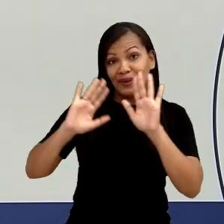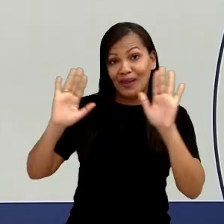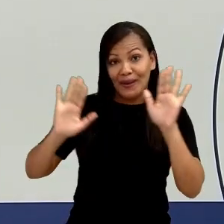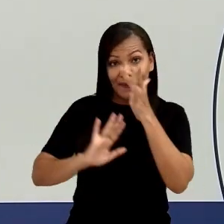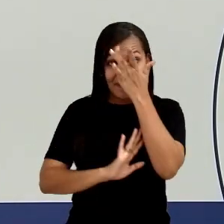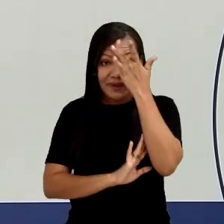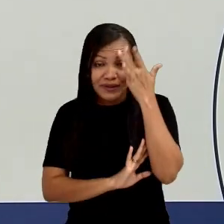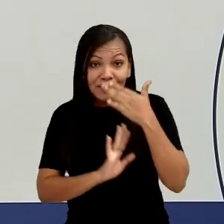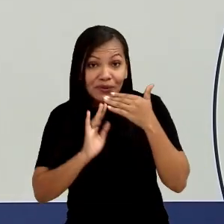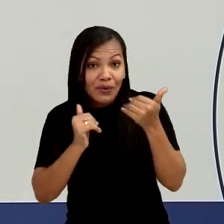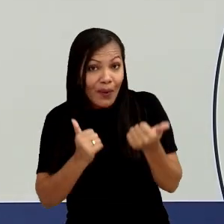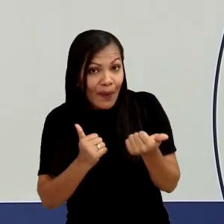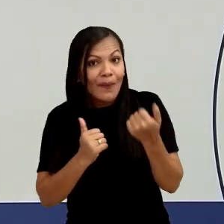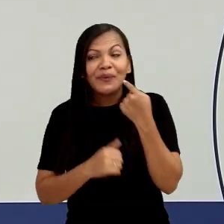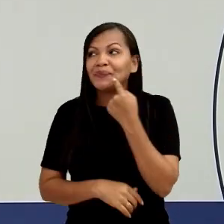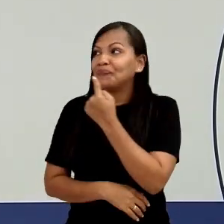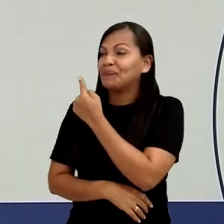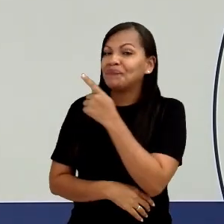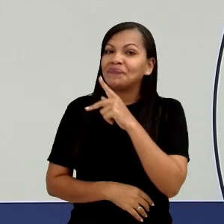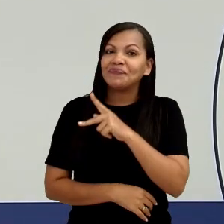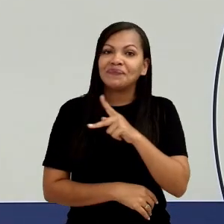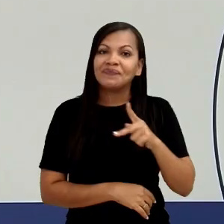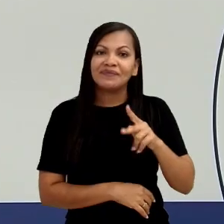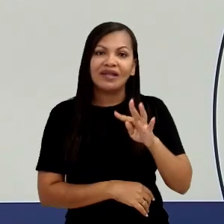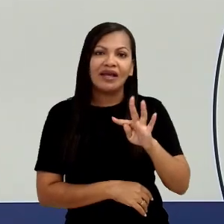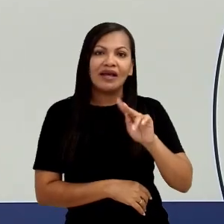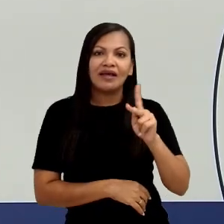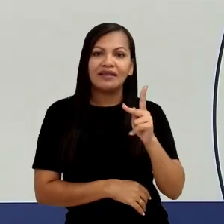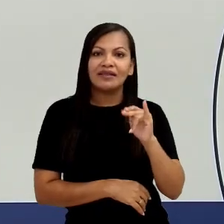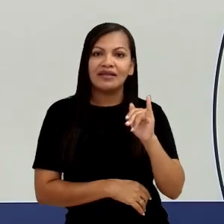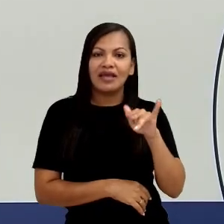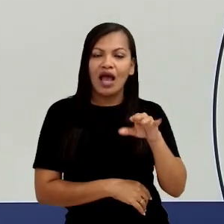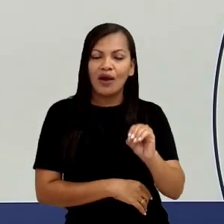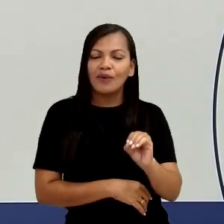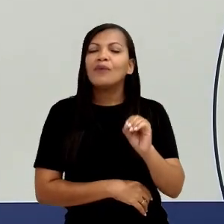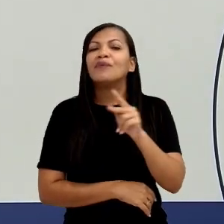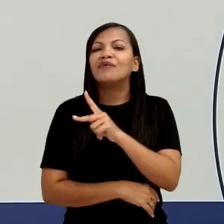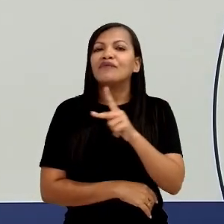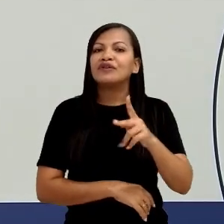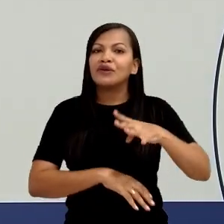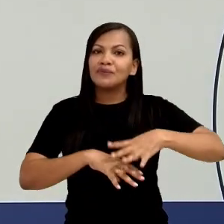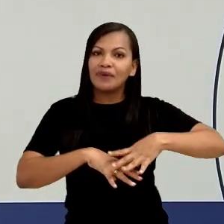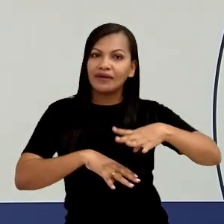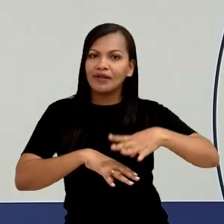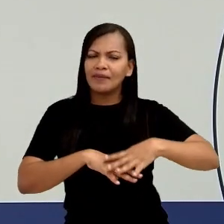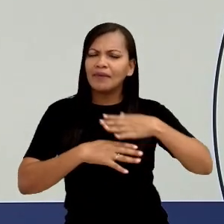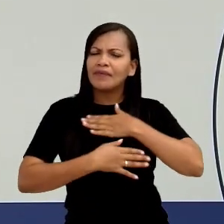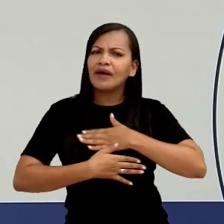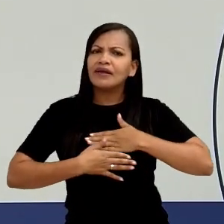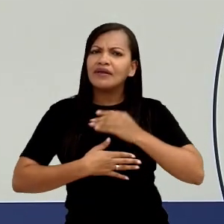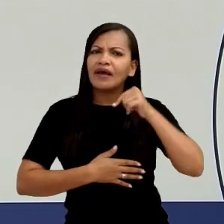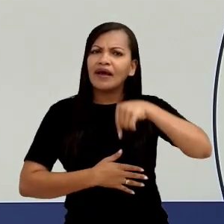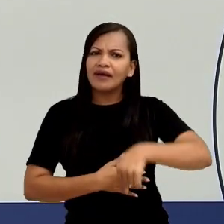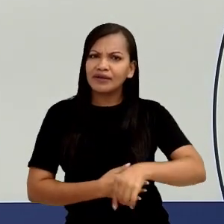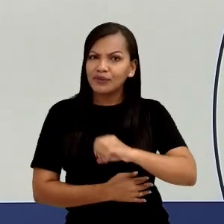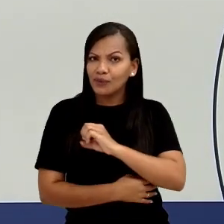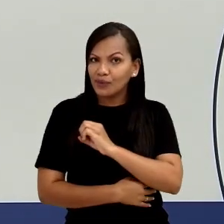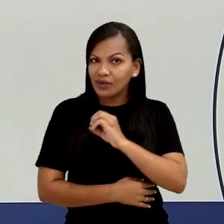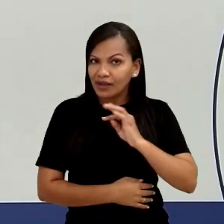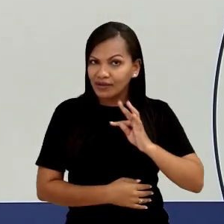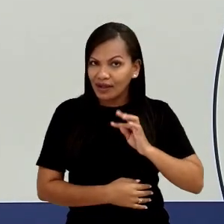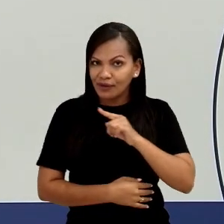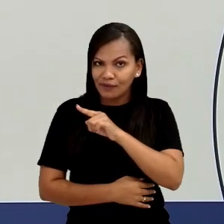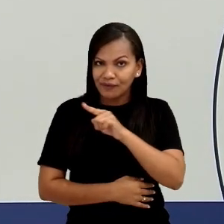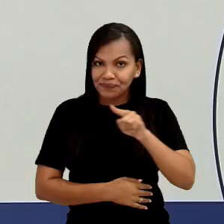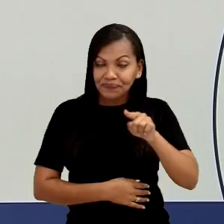Olá pessoal, tudo bem? Eu sou o professor Tiago Azevedo, professor de matemática, e é um prazer estar aqui com vocês no OndaTech. O que a gente vai ver